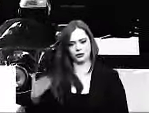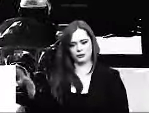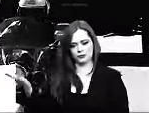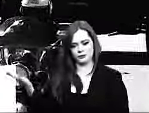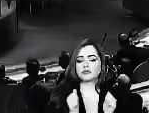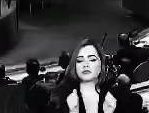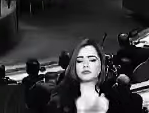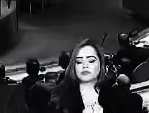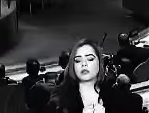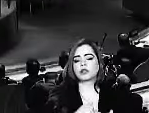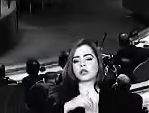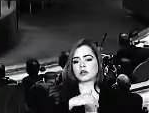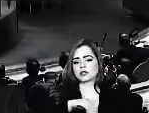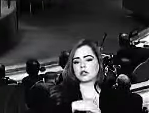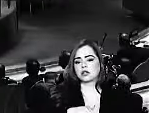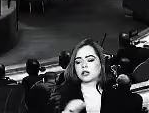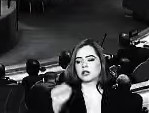Miriam.